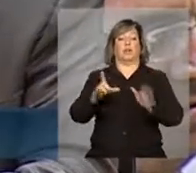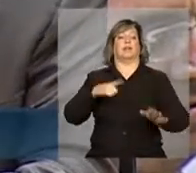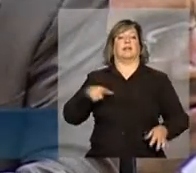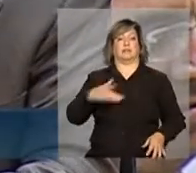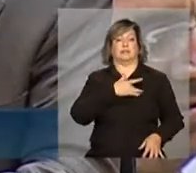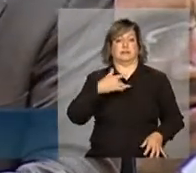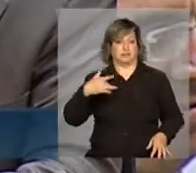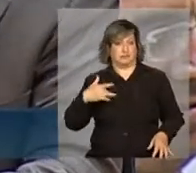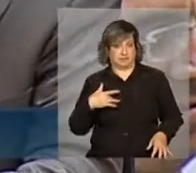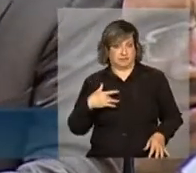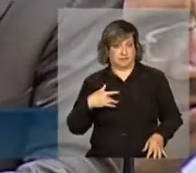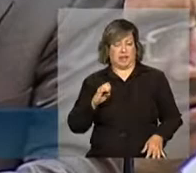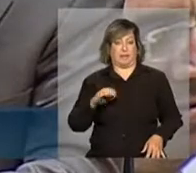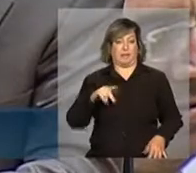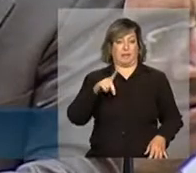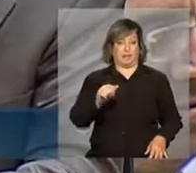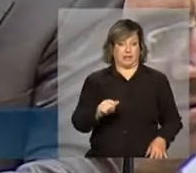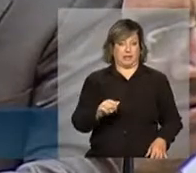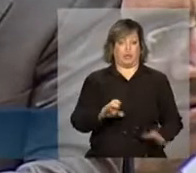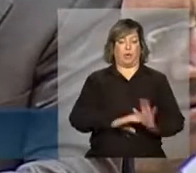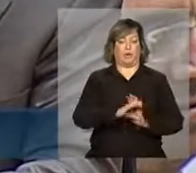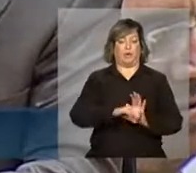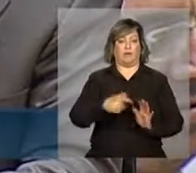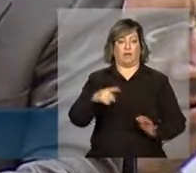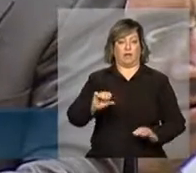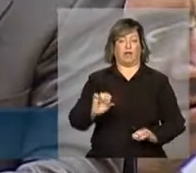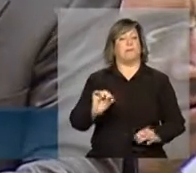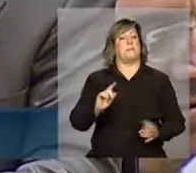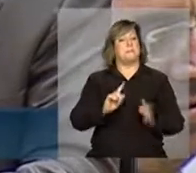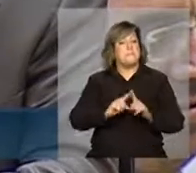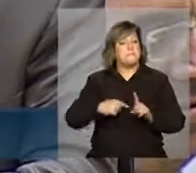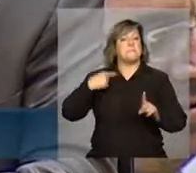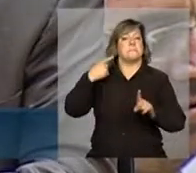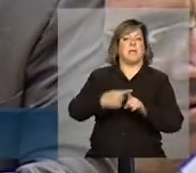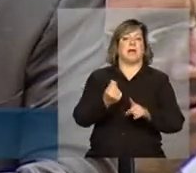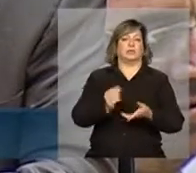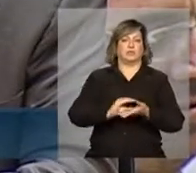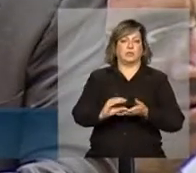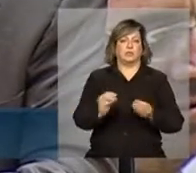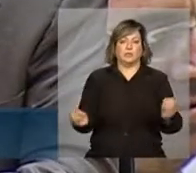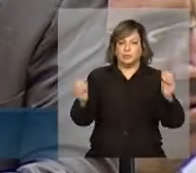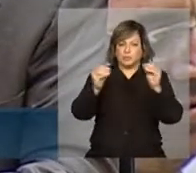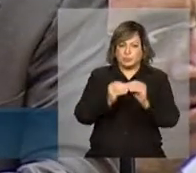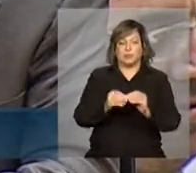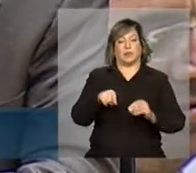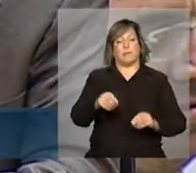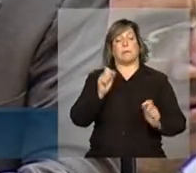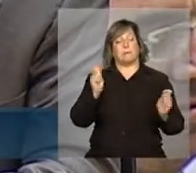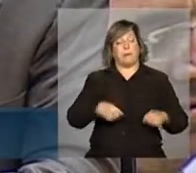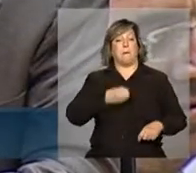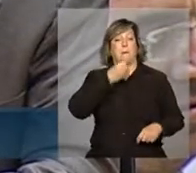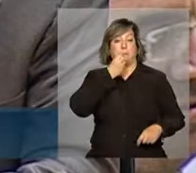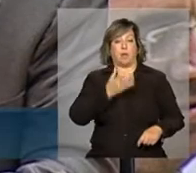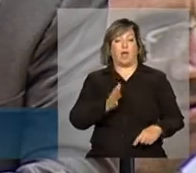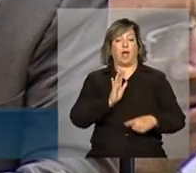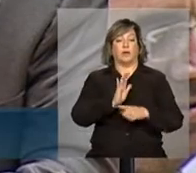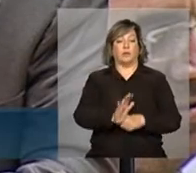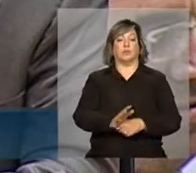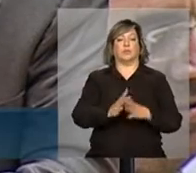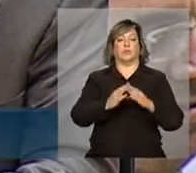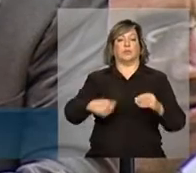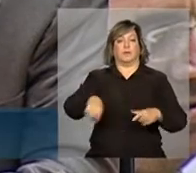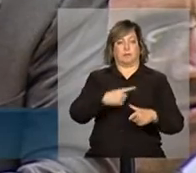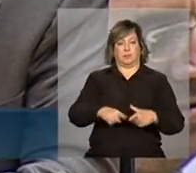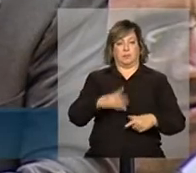da emenda funcionalmente não seja seriam de fato mais recursos para saúde recursos adicionais pode ser uma boa o que ele vamo